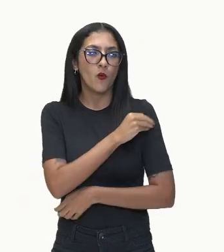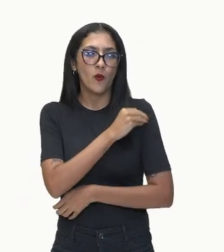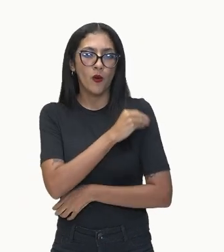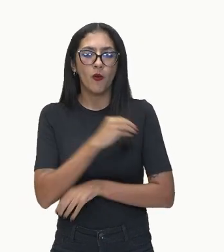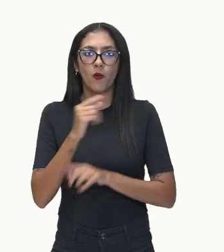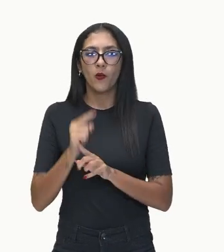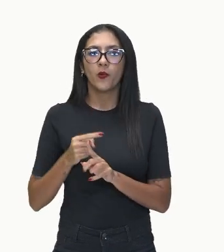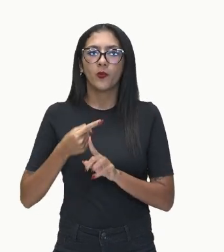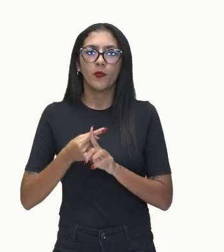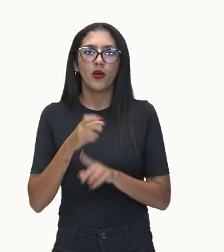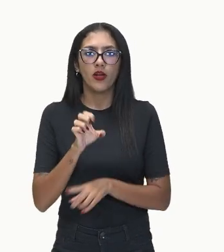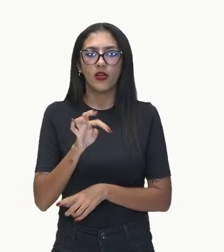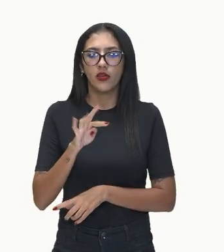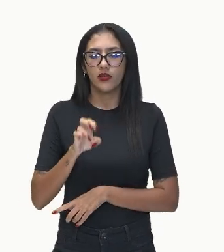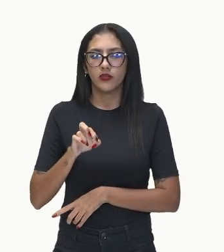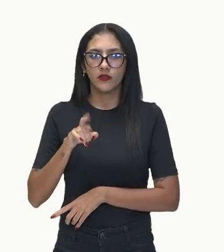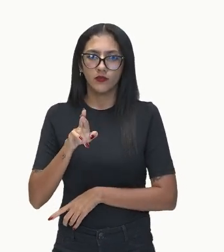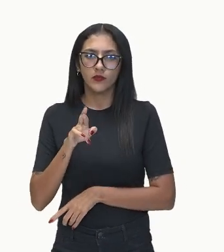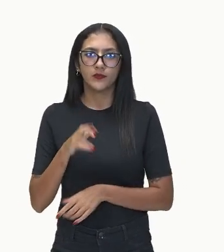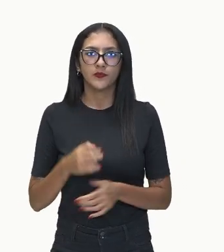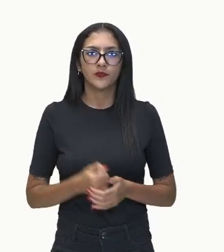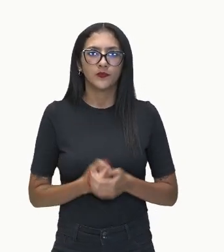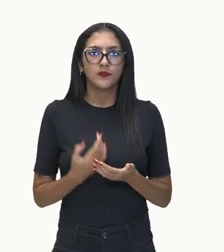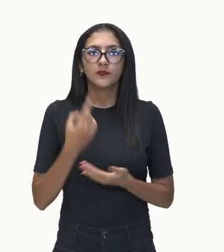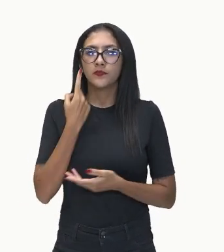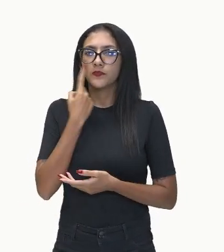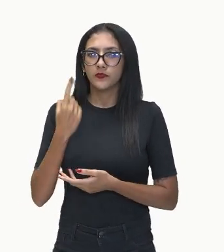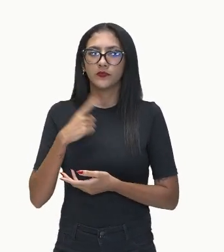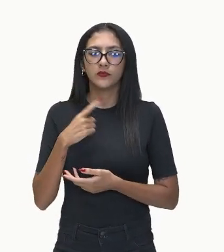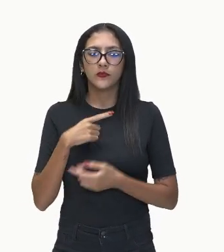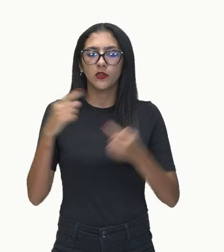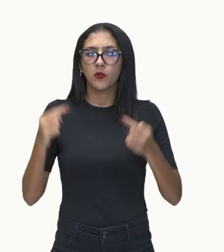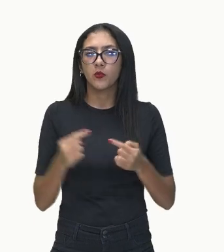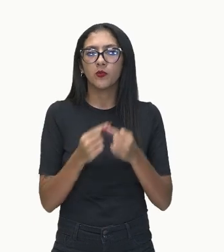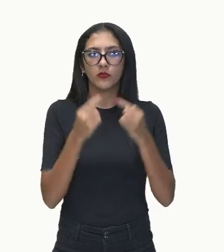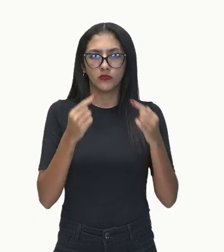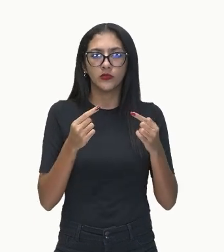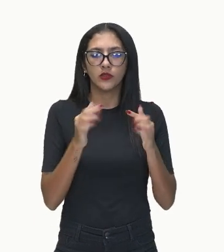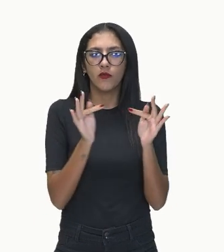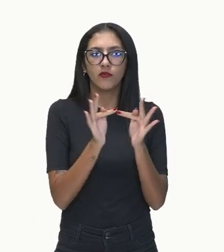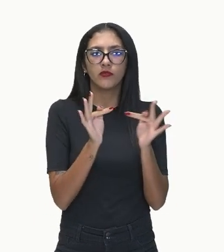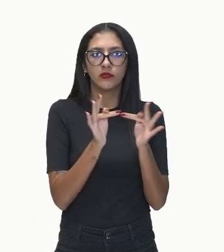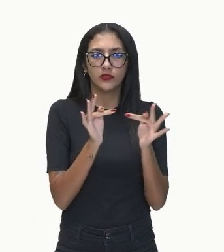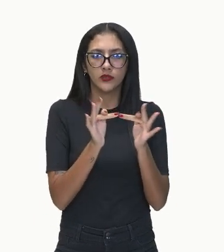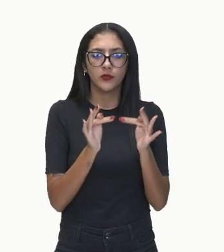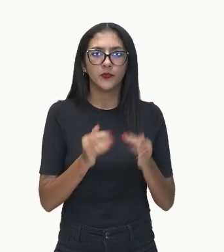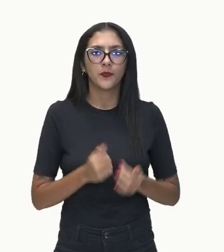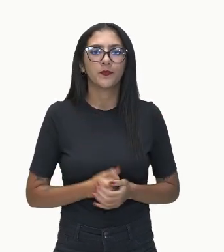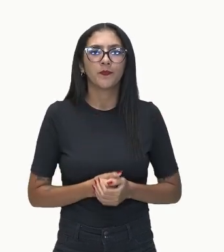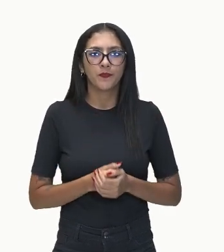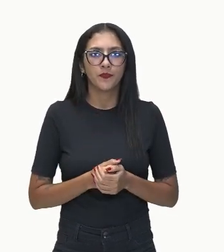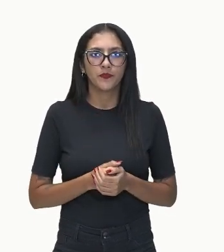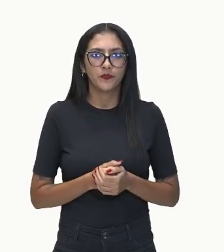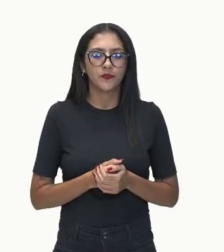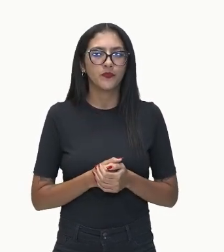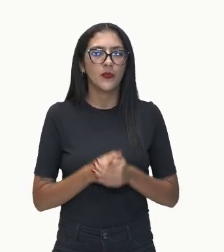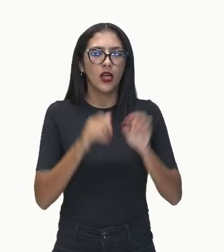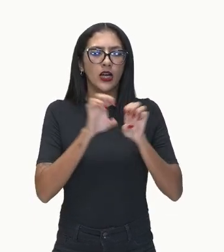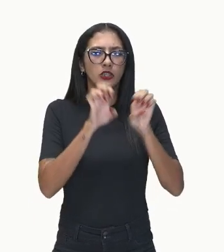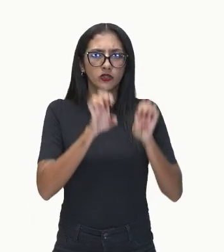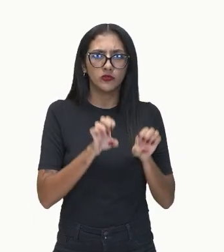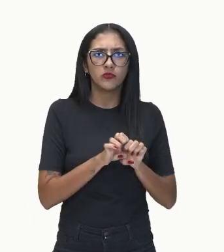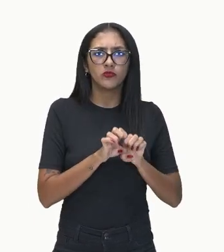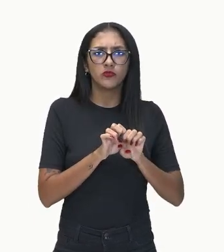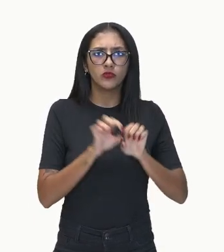e aqui é um éter. Então está ocorrendo aqui uma isomeria de função, porque eles têm a mesma fórmula molecular,